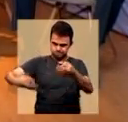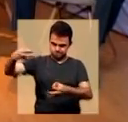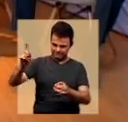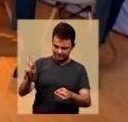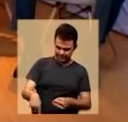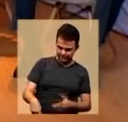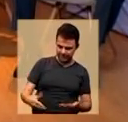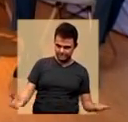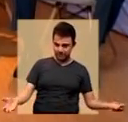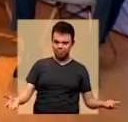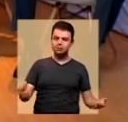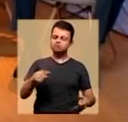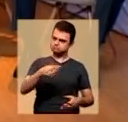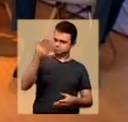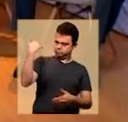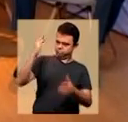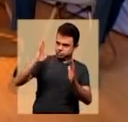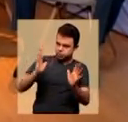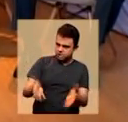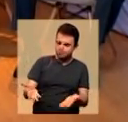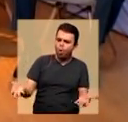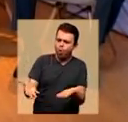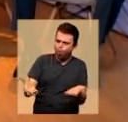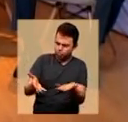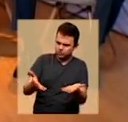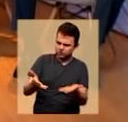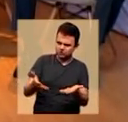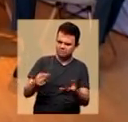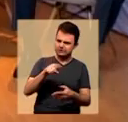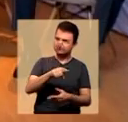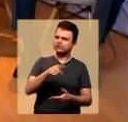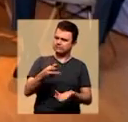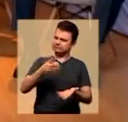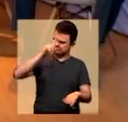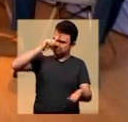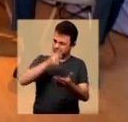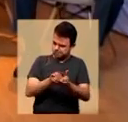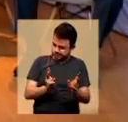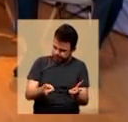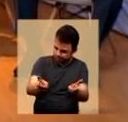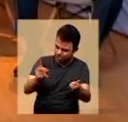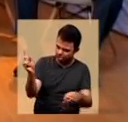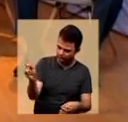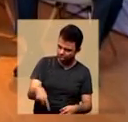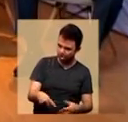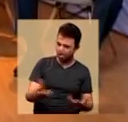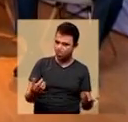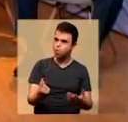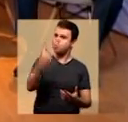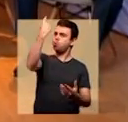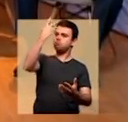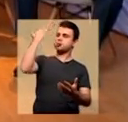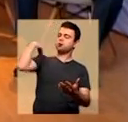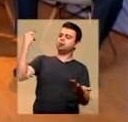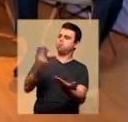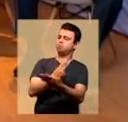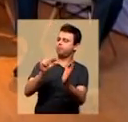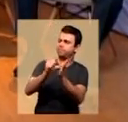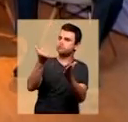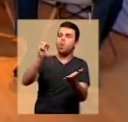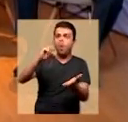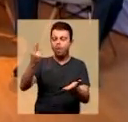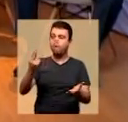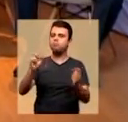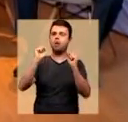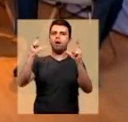essa foi e é ainda hoje uma decisão singular ou a justiça já está, de